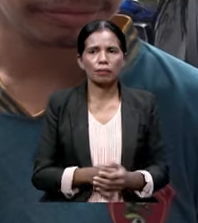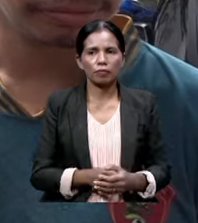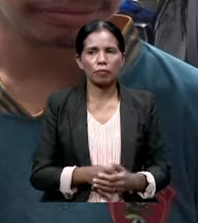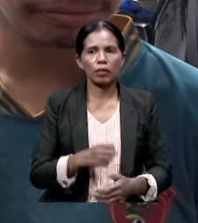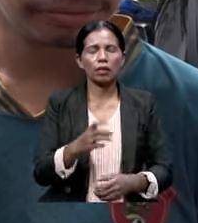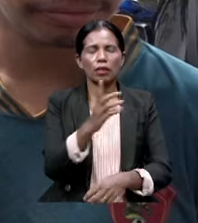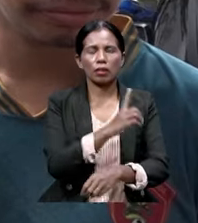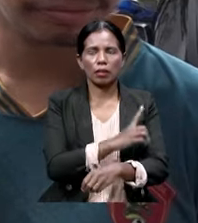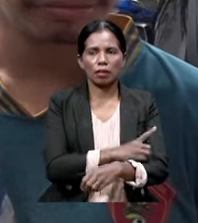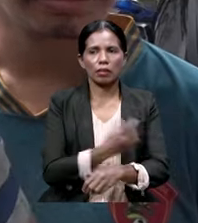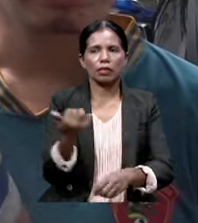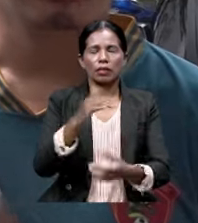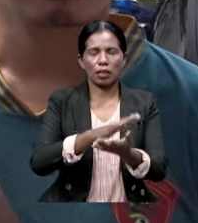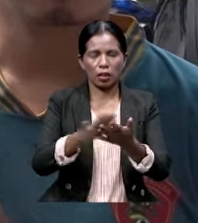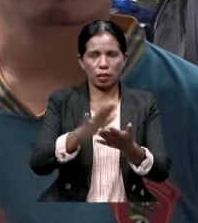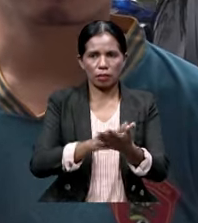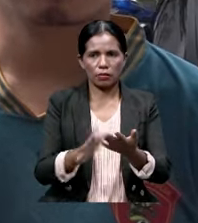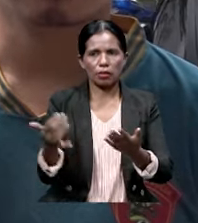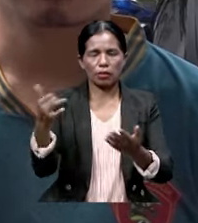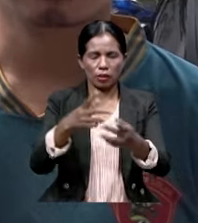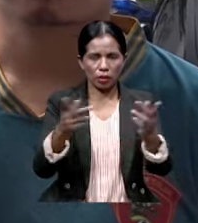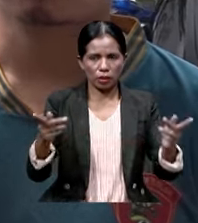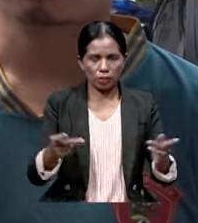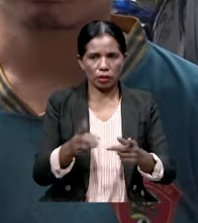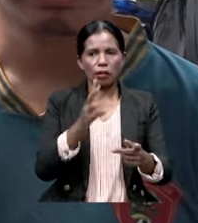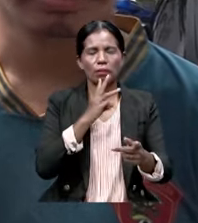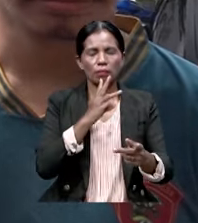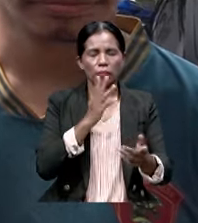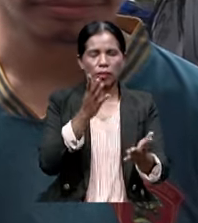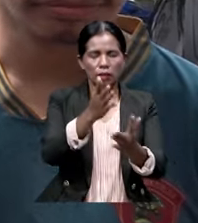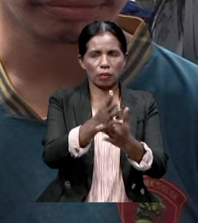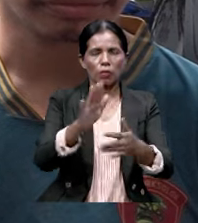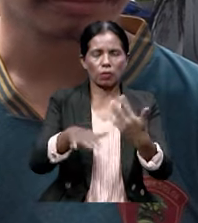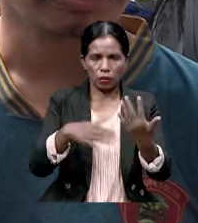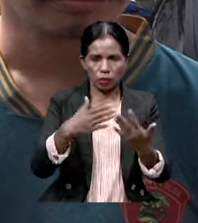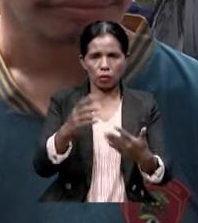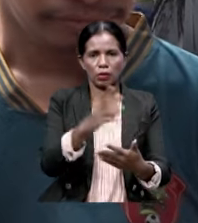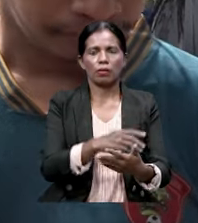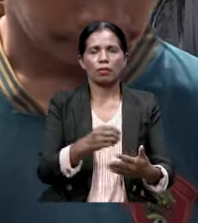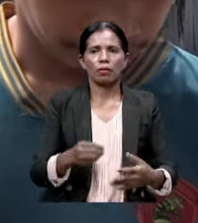balu ne laran sambil sira mos sirene fati ne be quase beta mahutu no